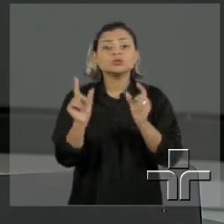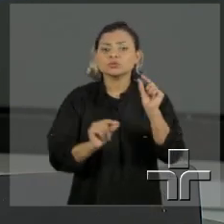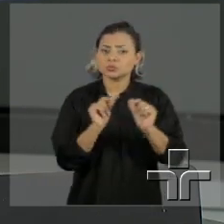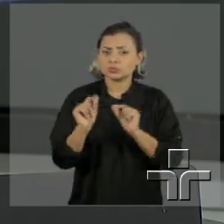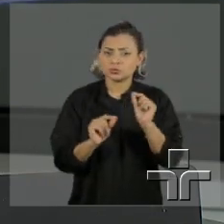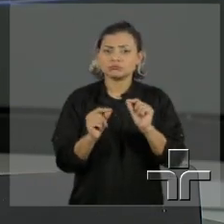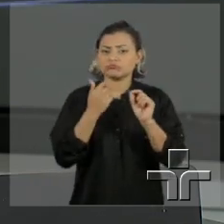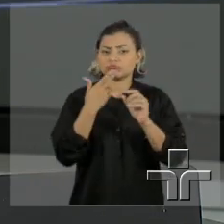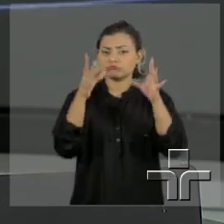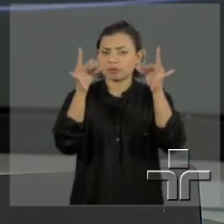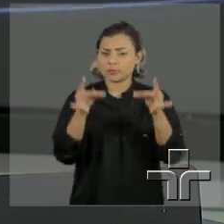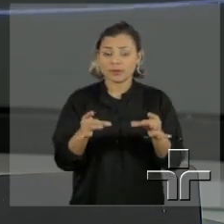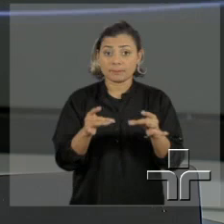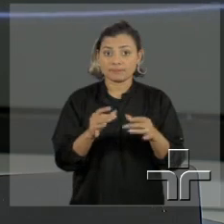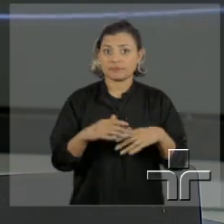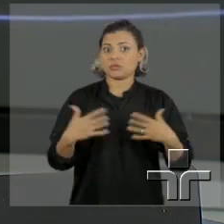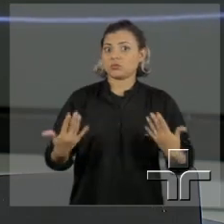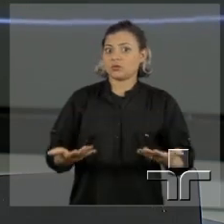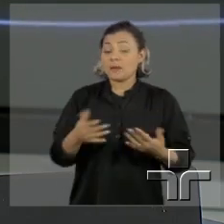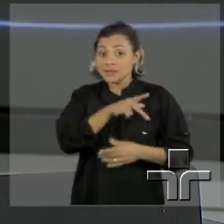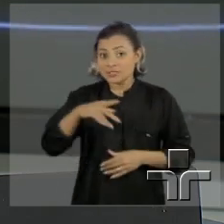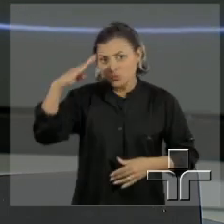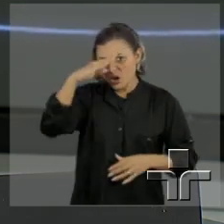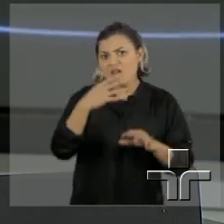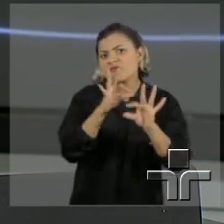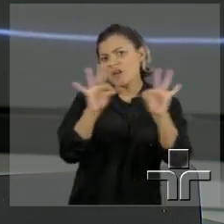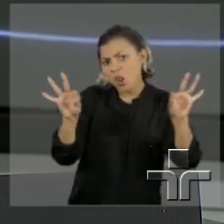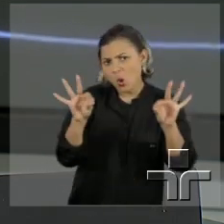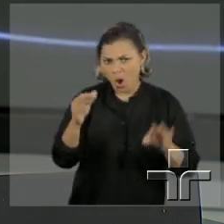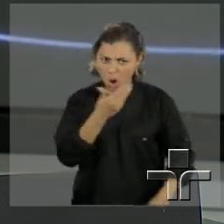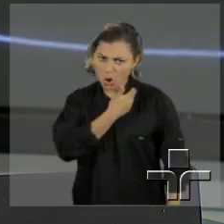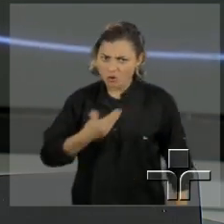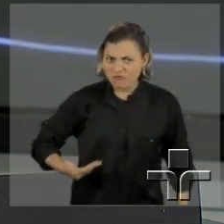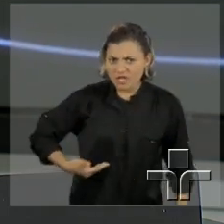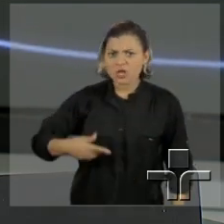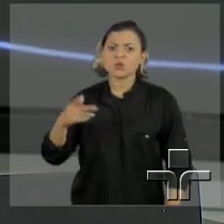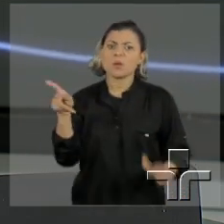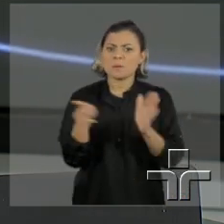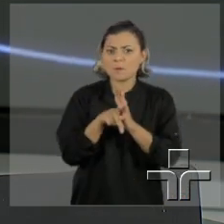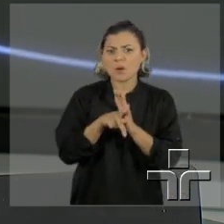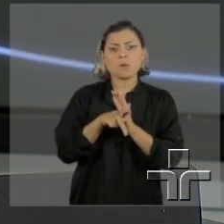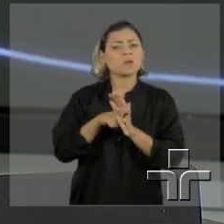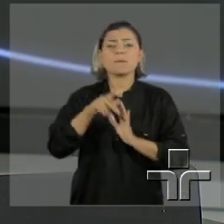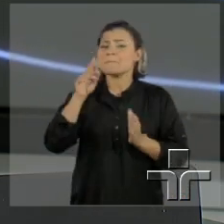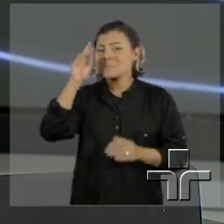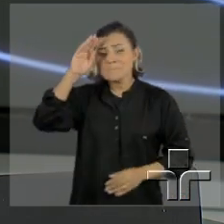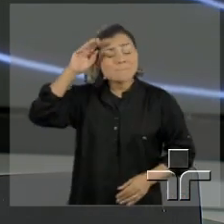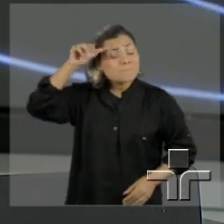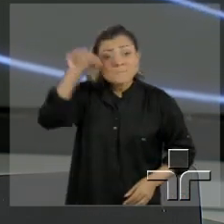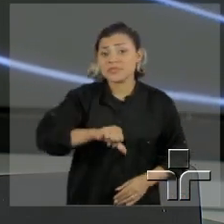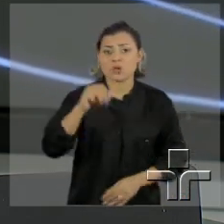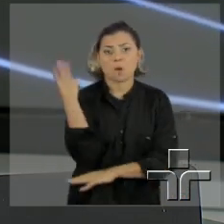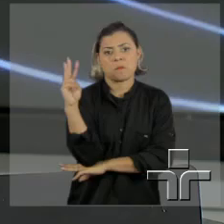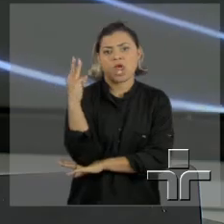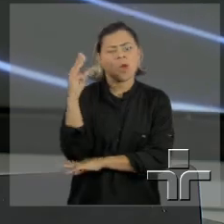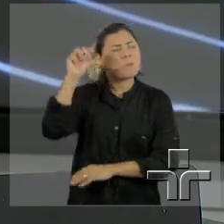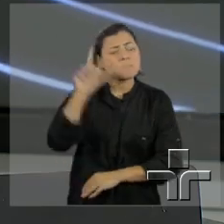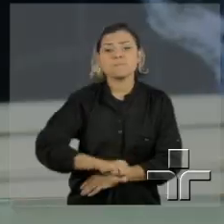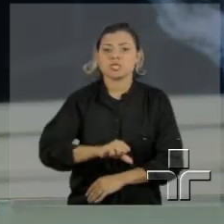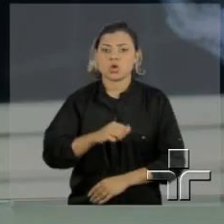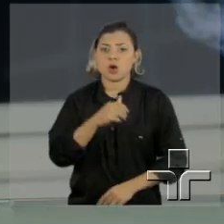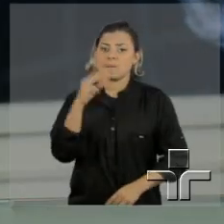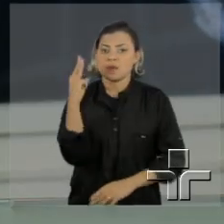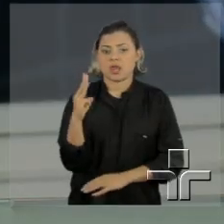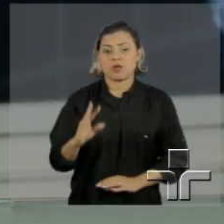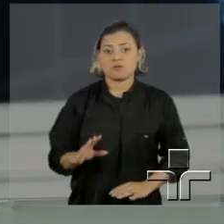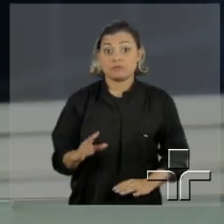dia. Ele disse o seguinte, abre aspas, daqueles governadores de Paraíba, o pior é o do Maranhão. Essa fala foi gravada durante